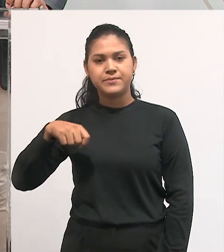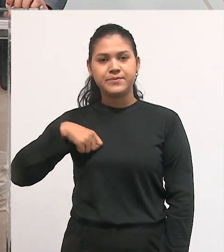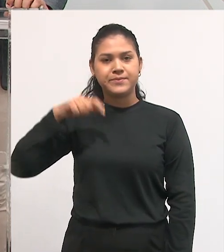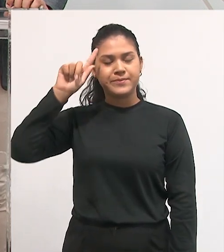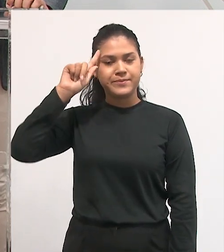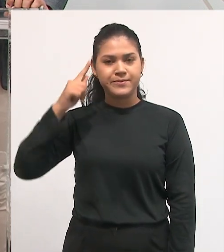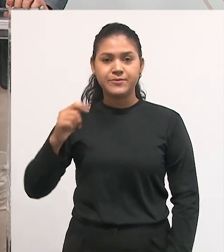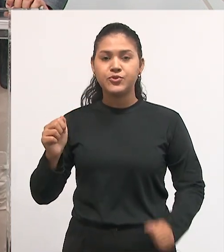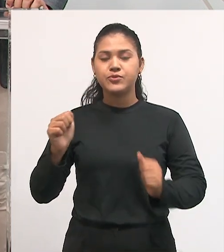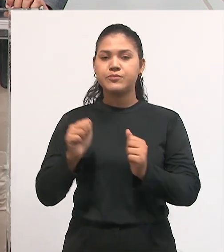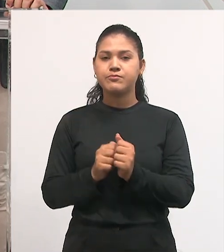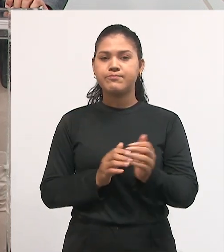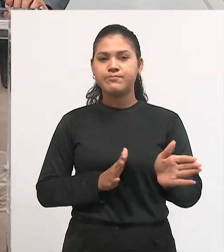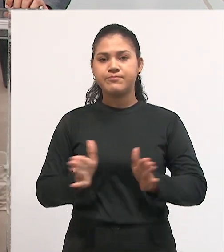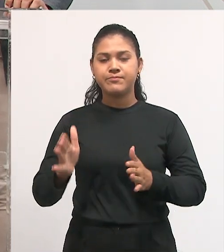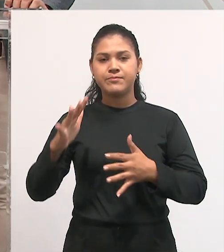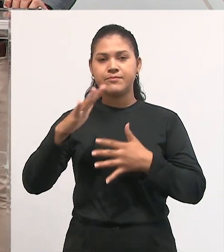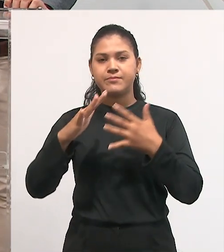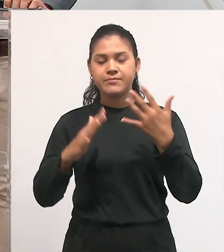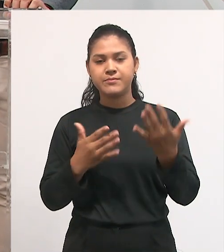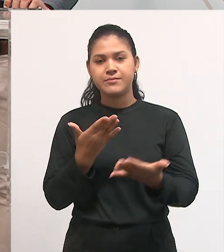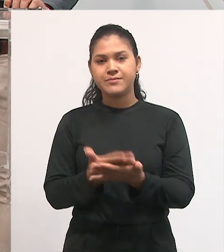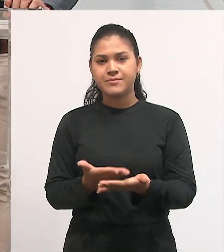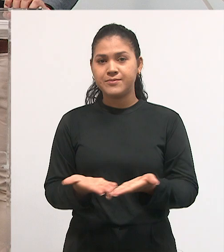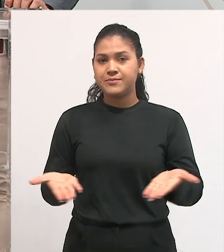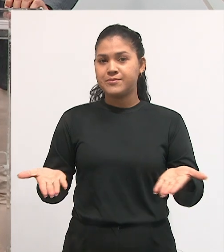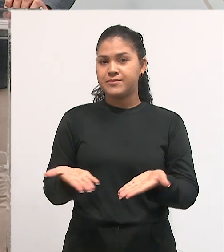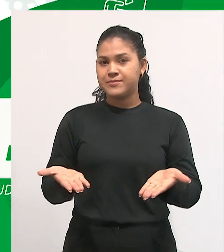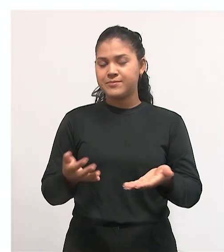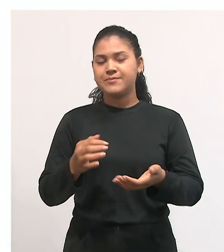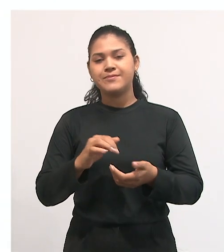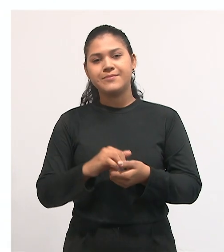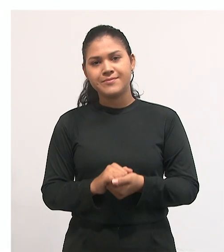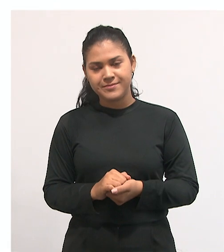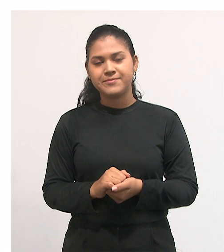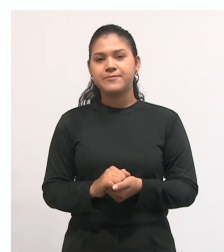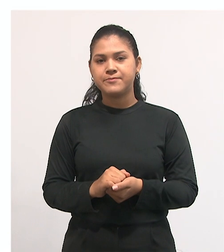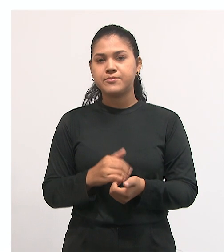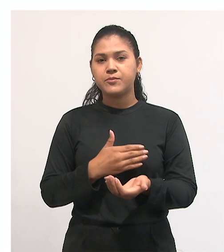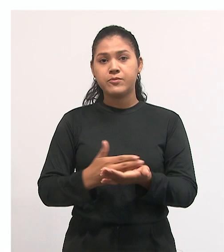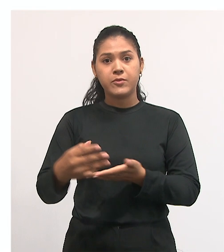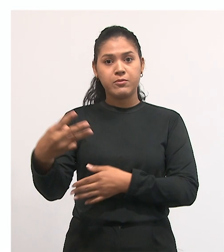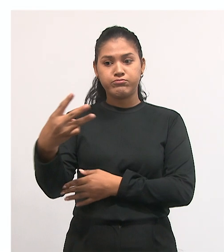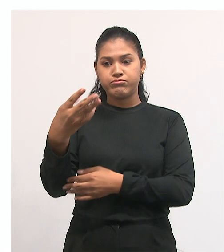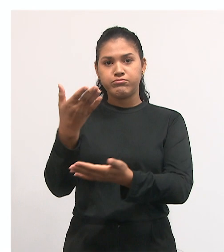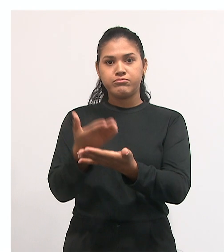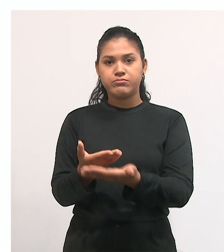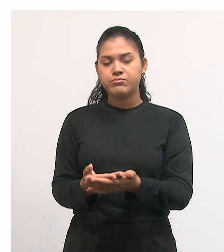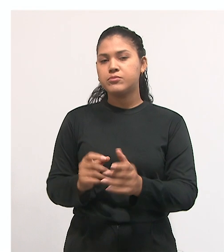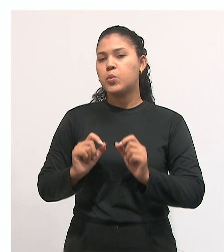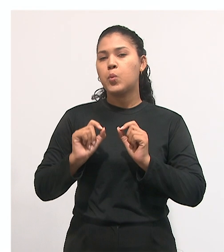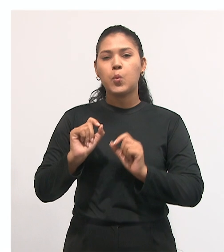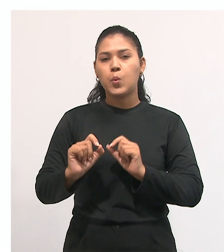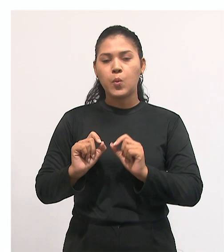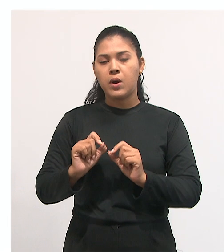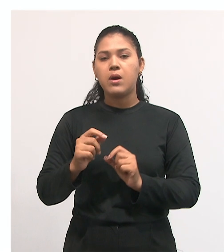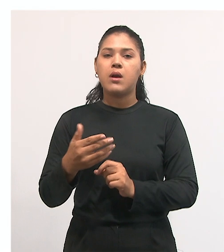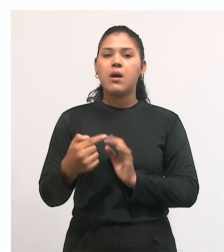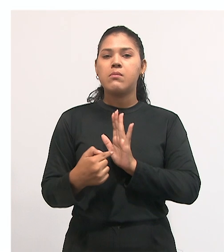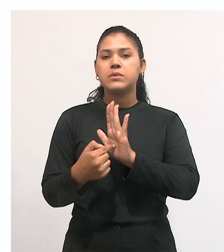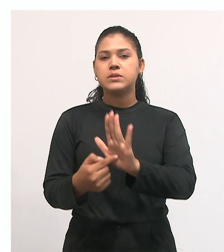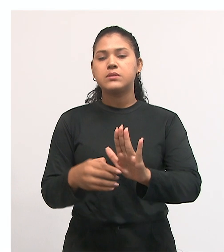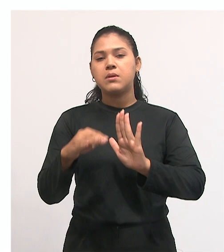ajuda aqui nessa aula. Vamos lá então iniciar a nossa terceira aula, né, gente? A agenda da aula, apresentar